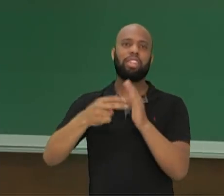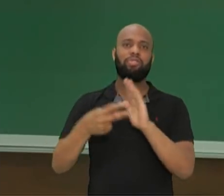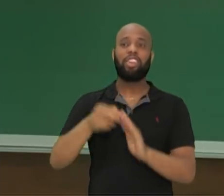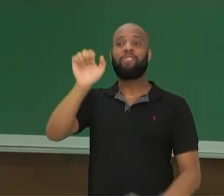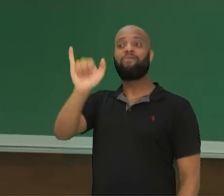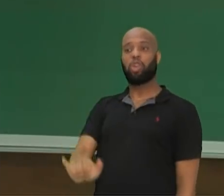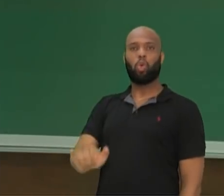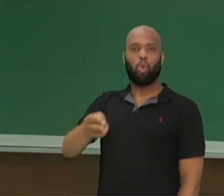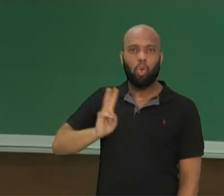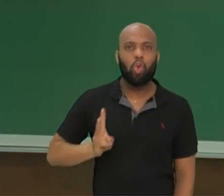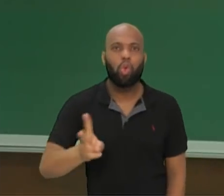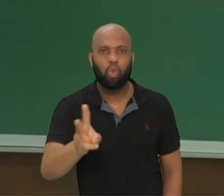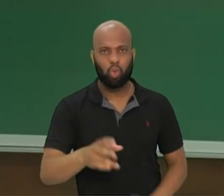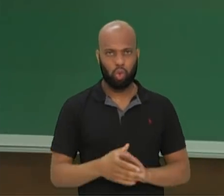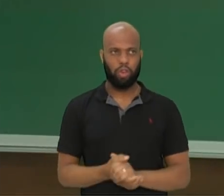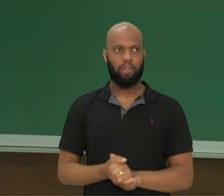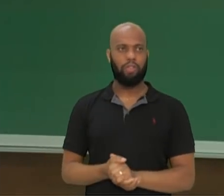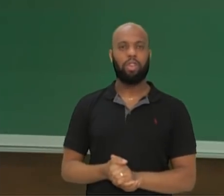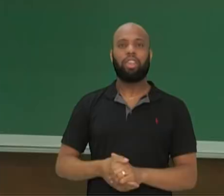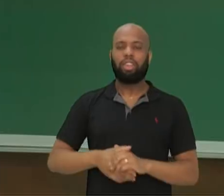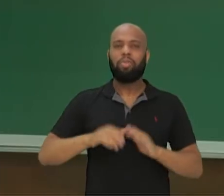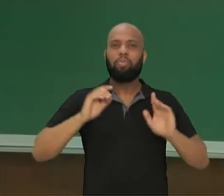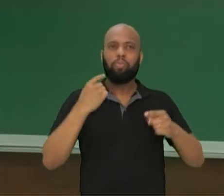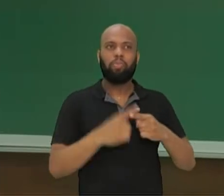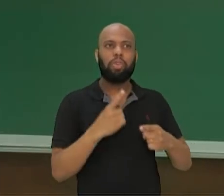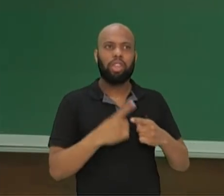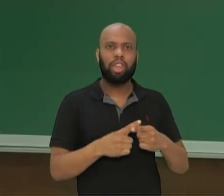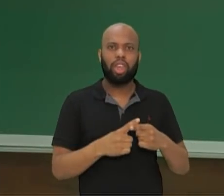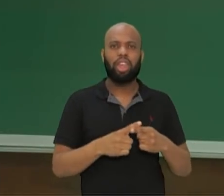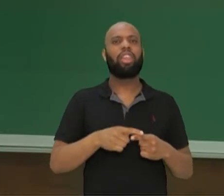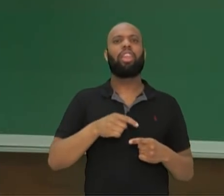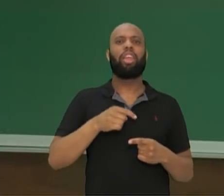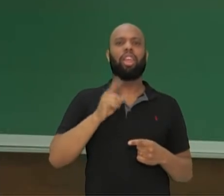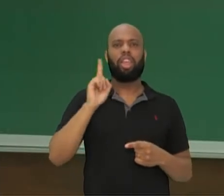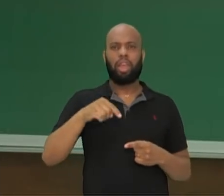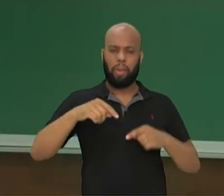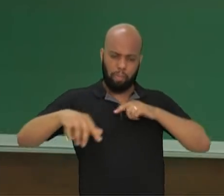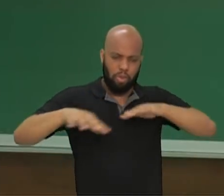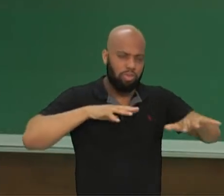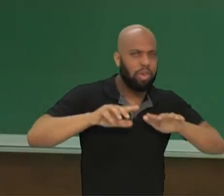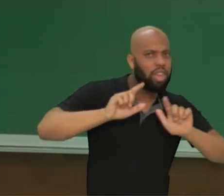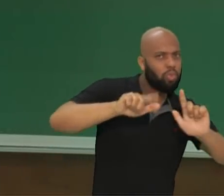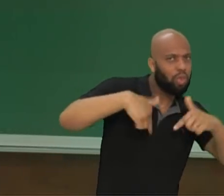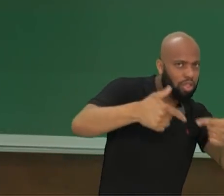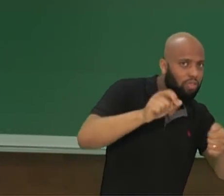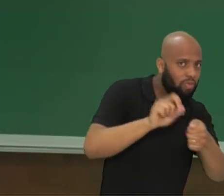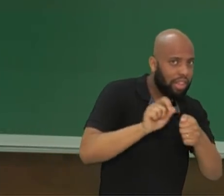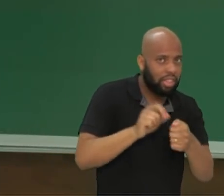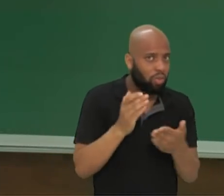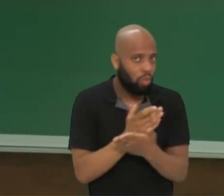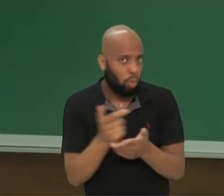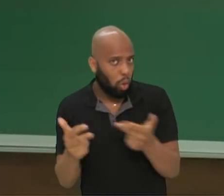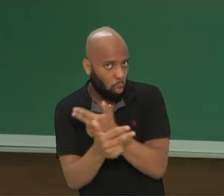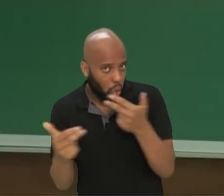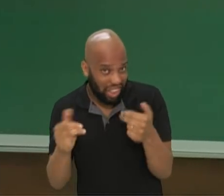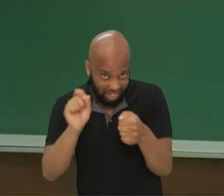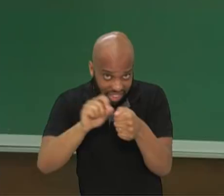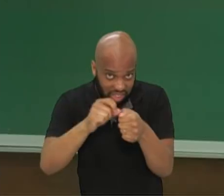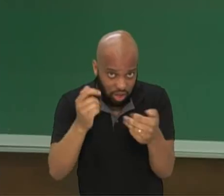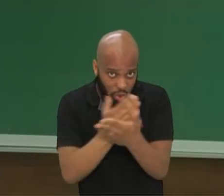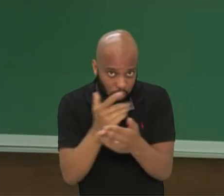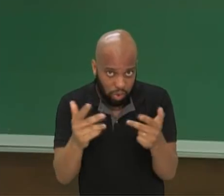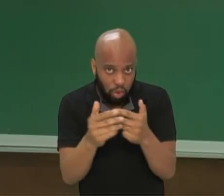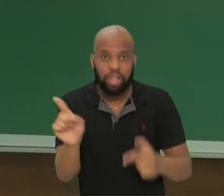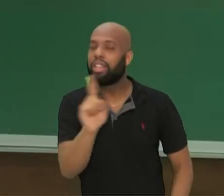dá a ideia do quê? Dá a ideia de movimento? De ação? Não, dá a ideia